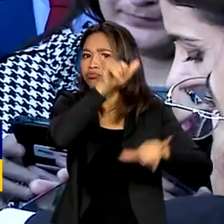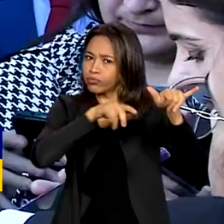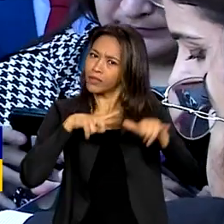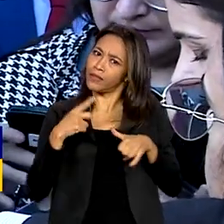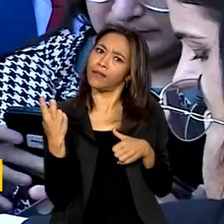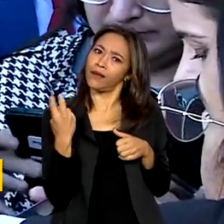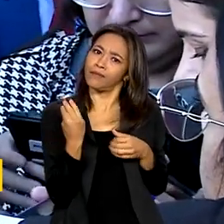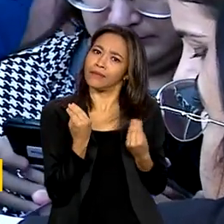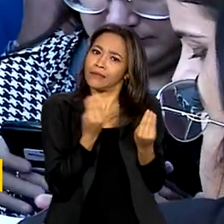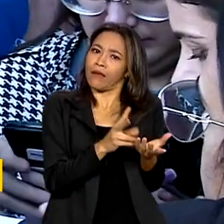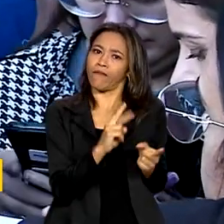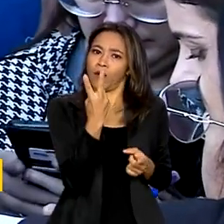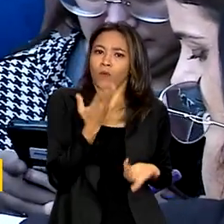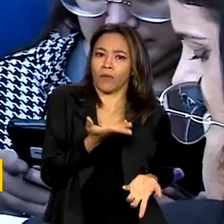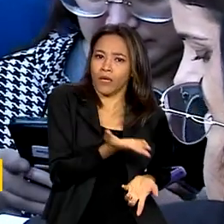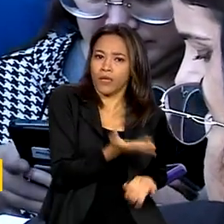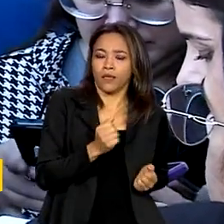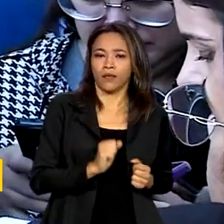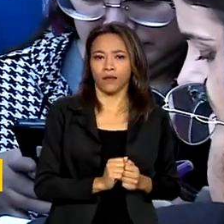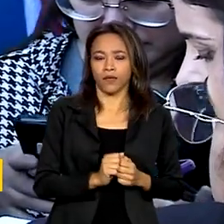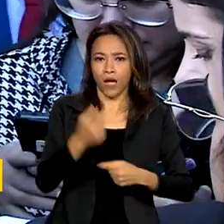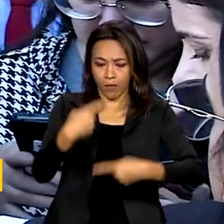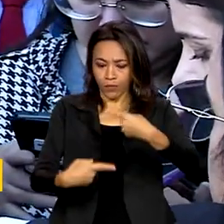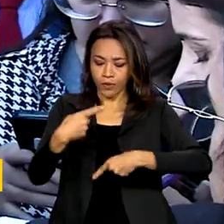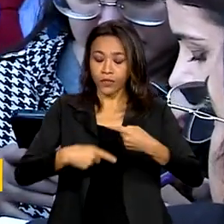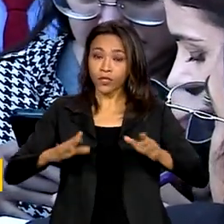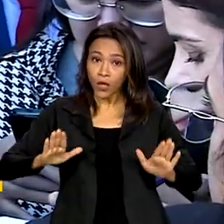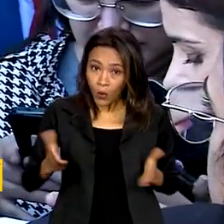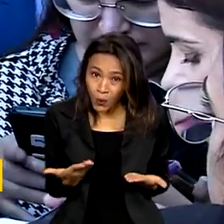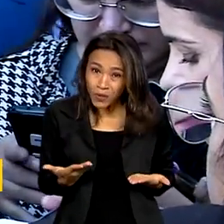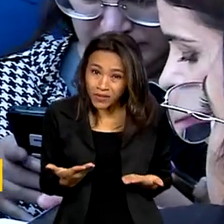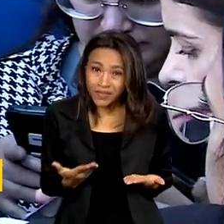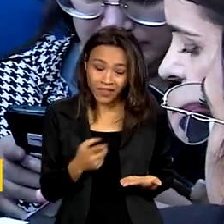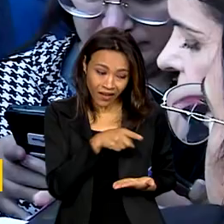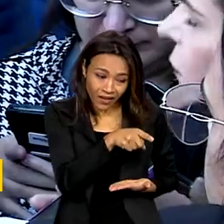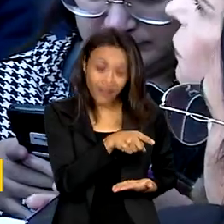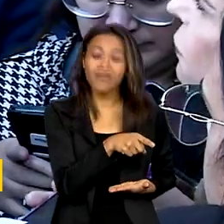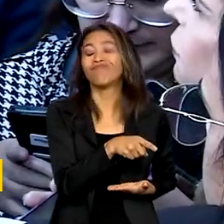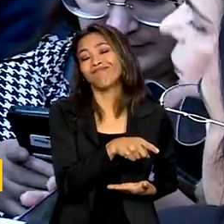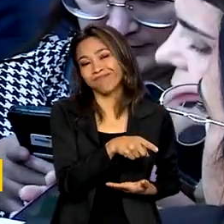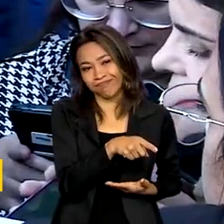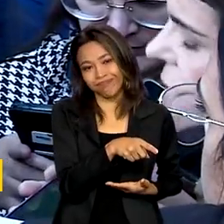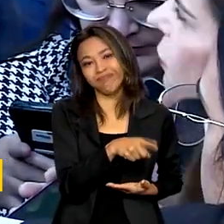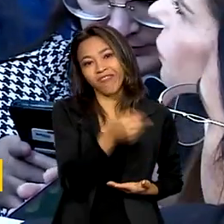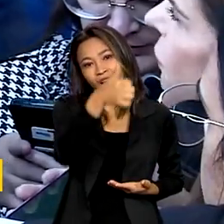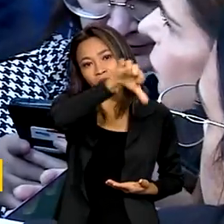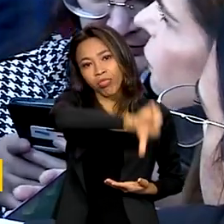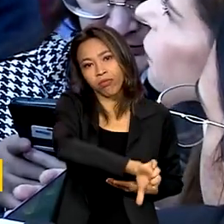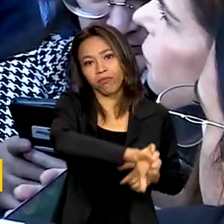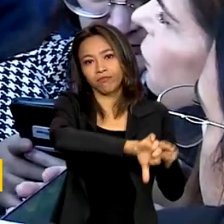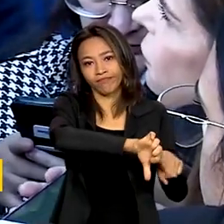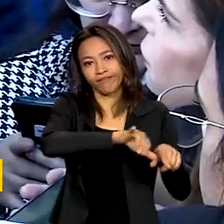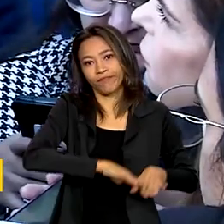valorizado. Da maneira que a política está posta hoje, ele vai levar à falência do Galeão.